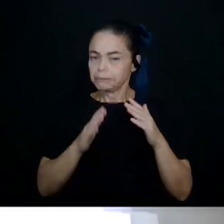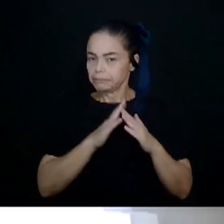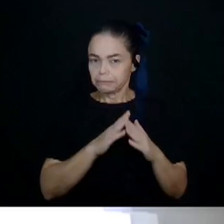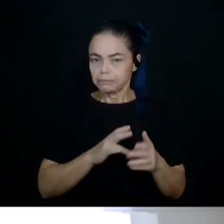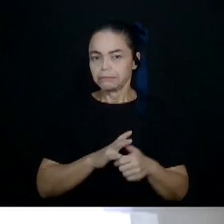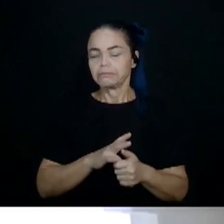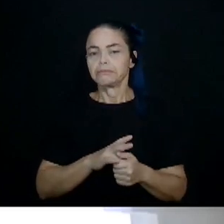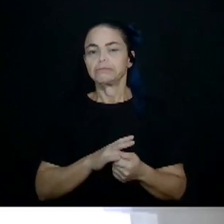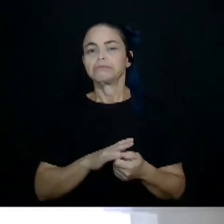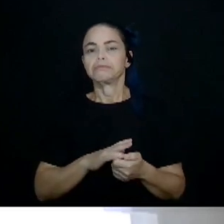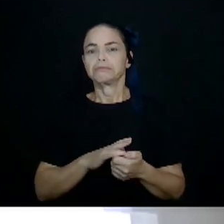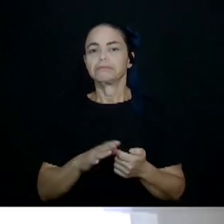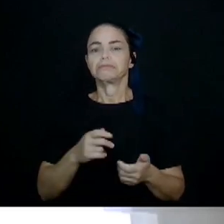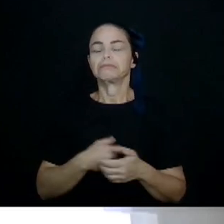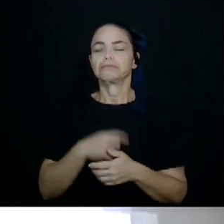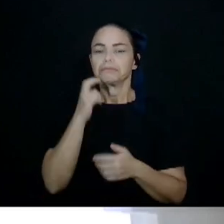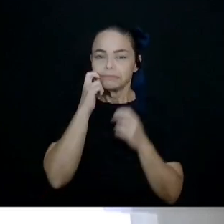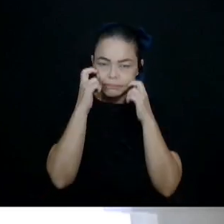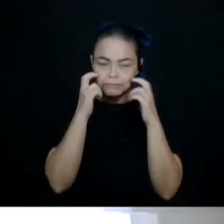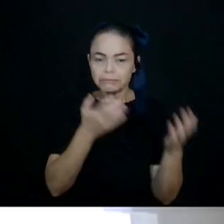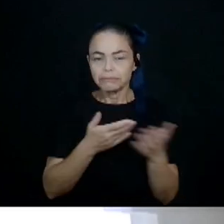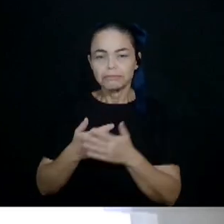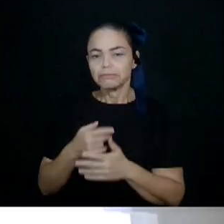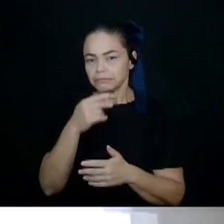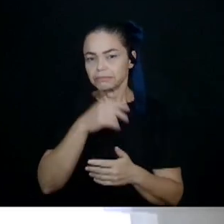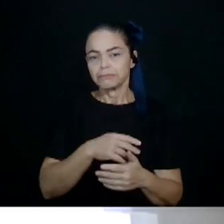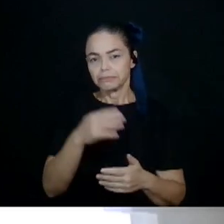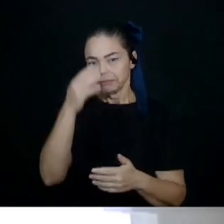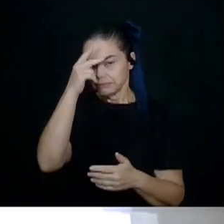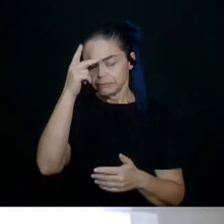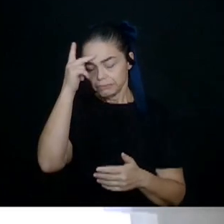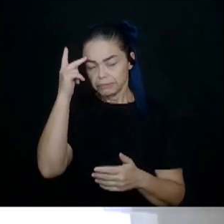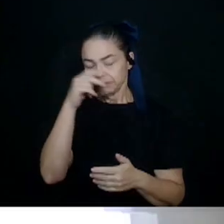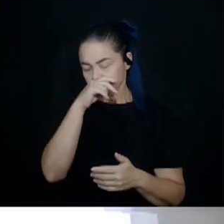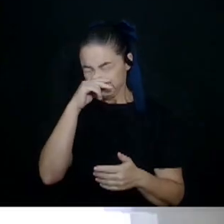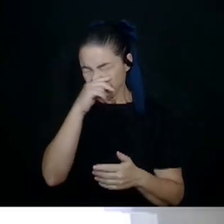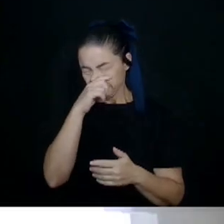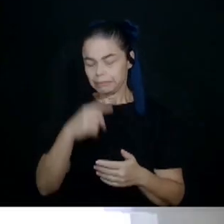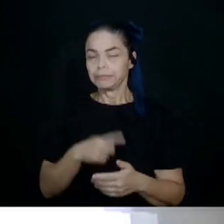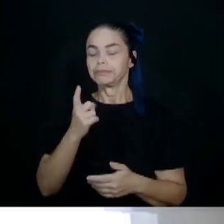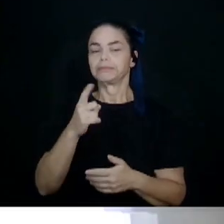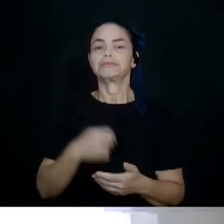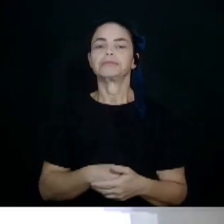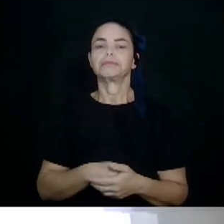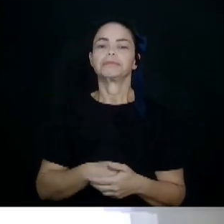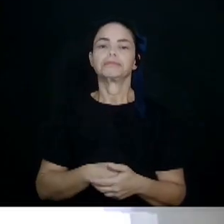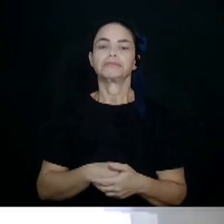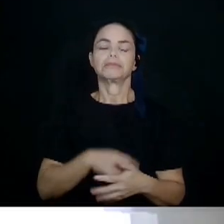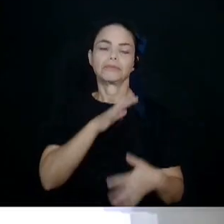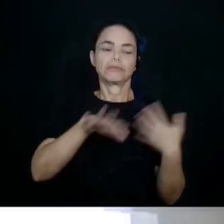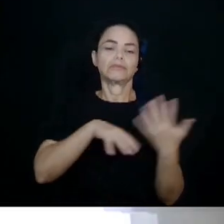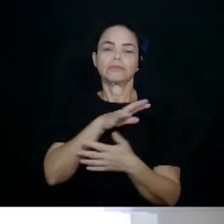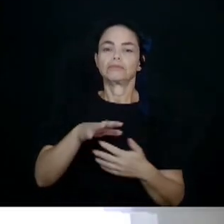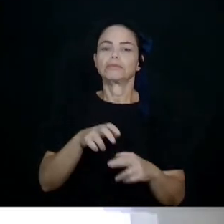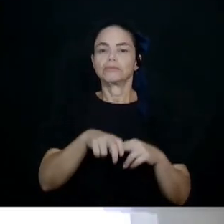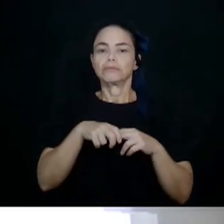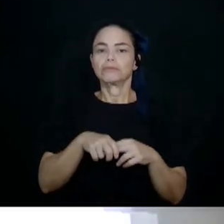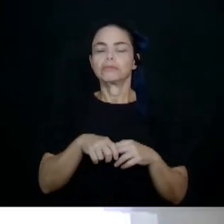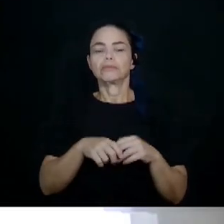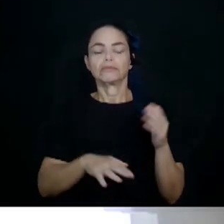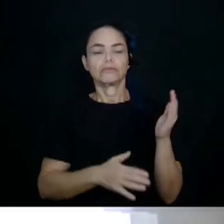tenho vergonha de receber pessoas em casa, né? A casa está sempre muito desorganizada por conta da quantidade de